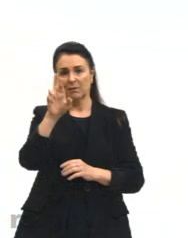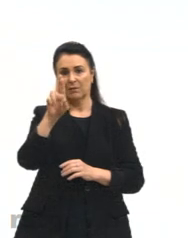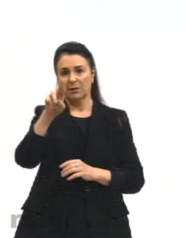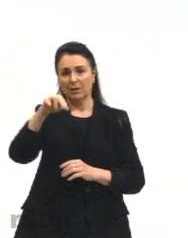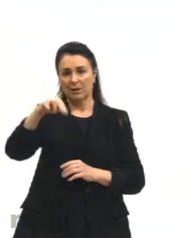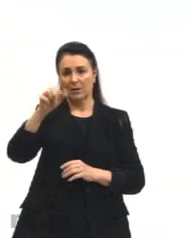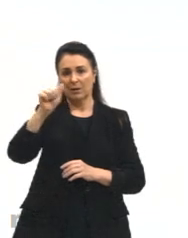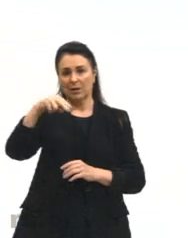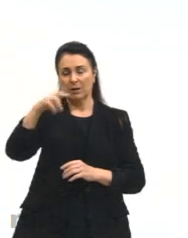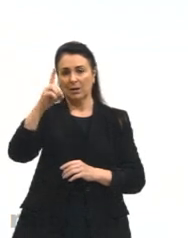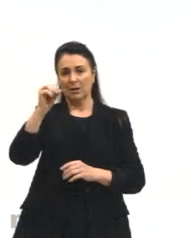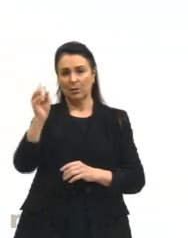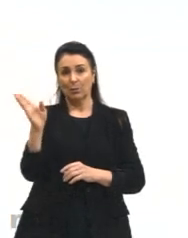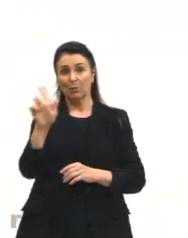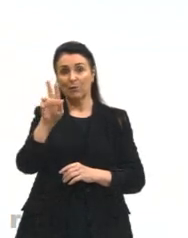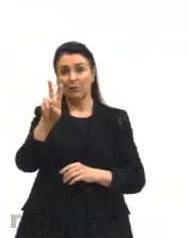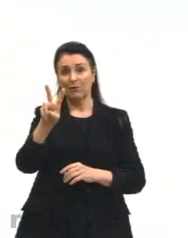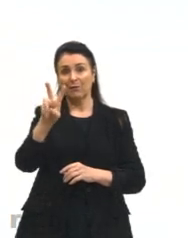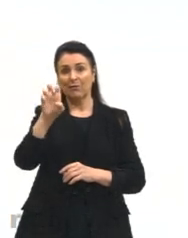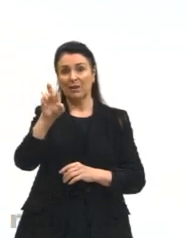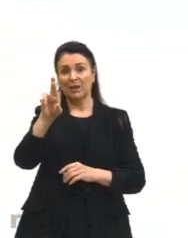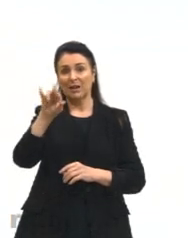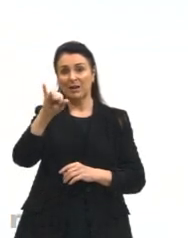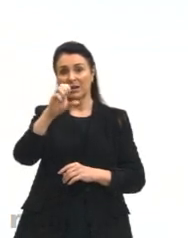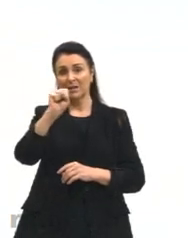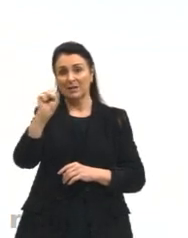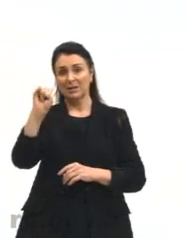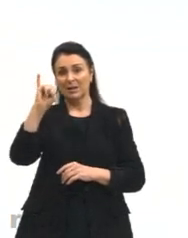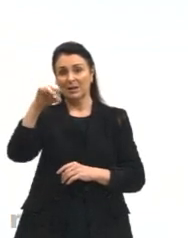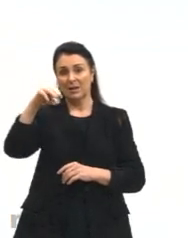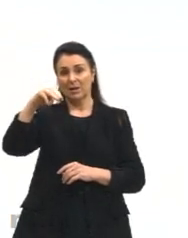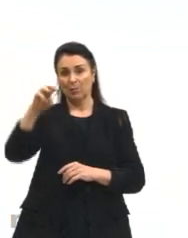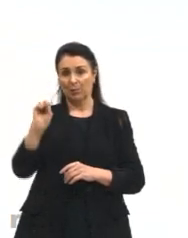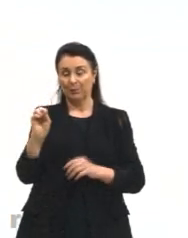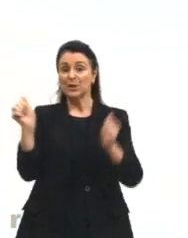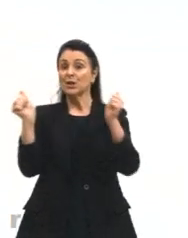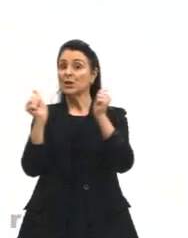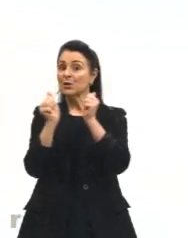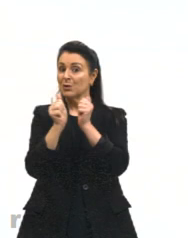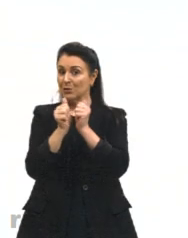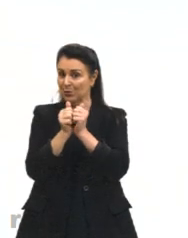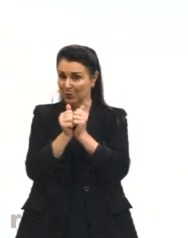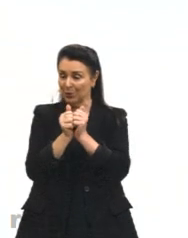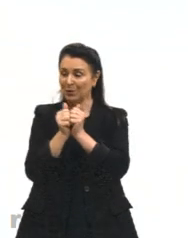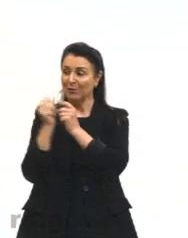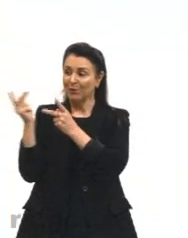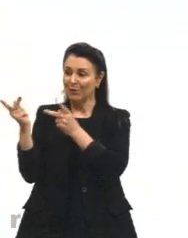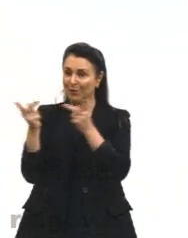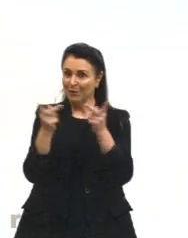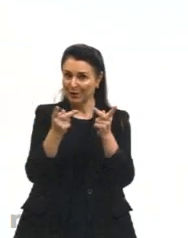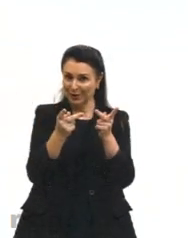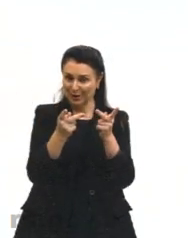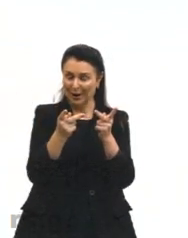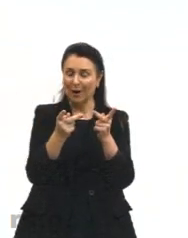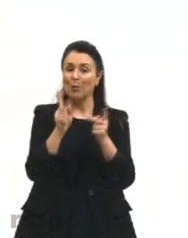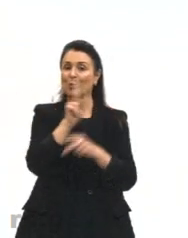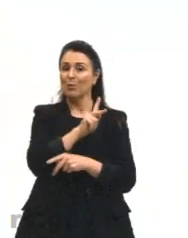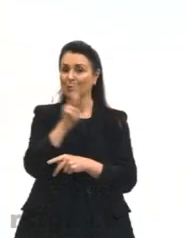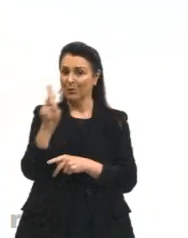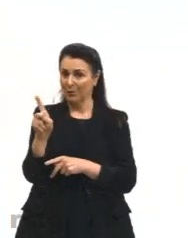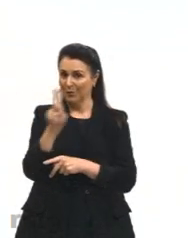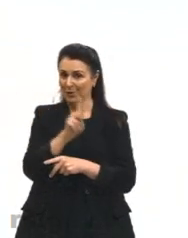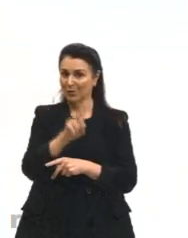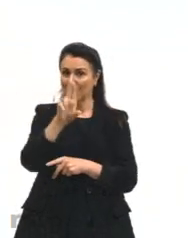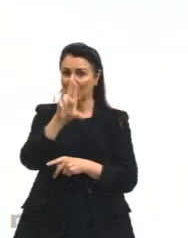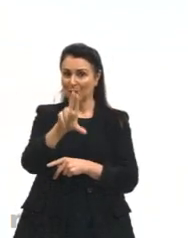eu ler o texto sozinha eu vou convidar para participar aqui comigo nessa leitura do texto o colega Lucas de História